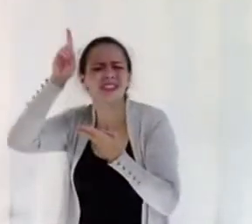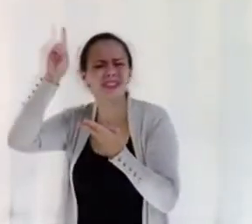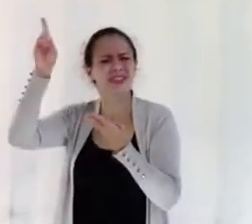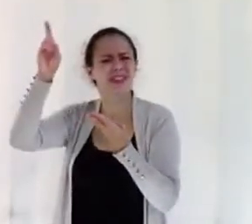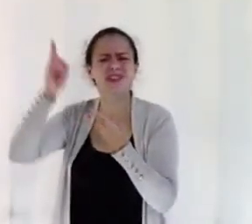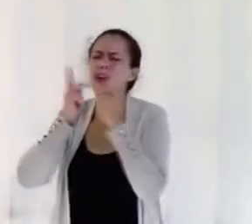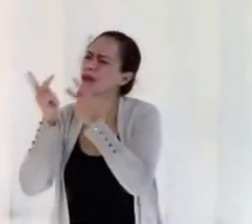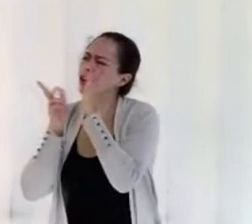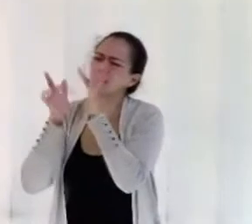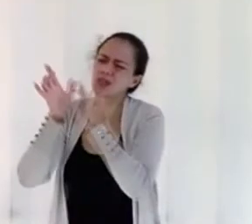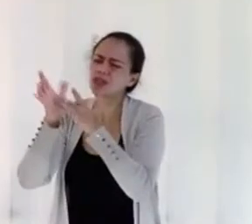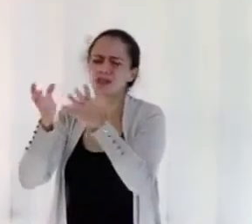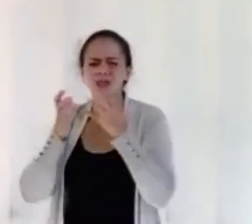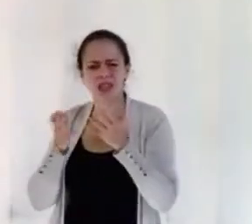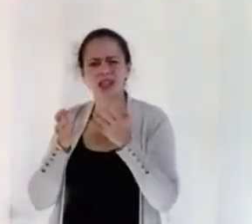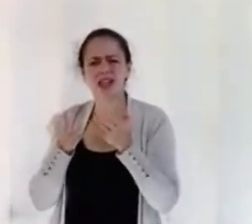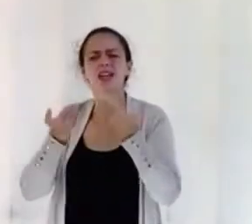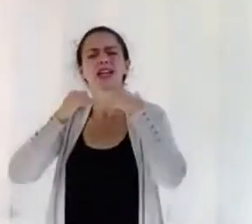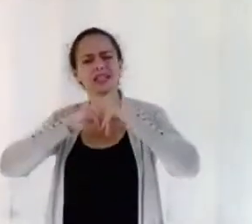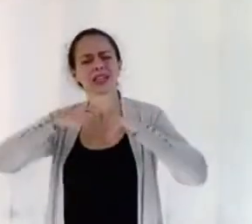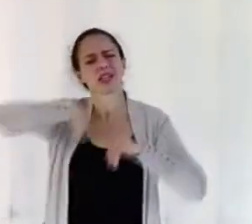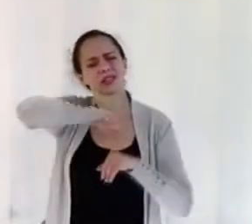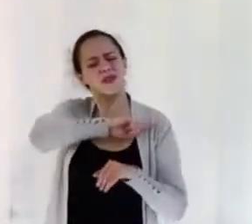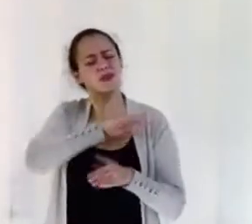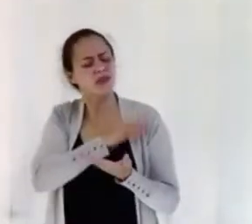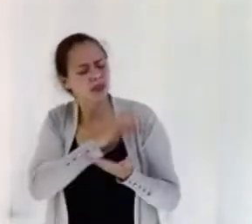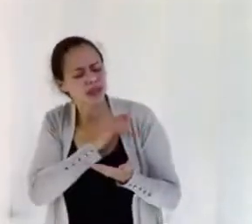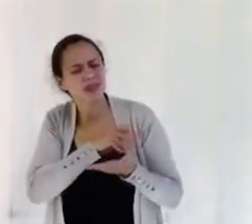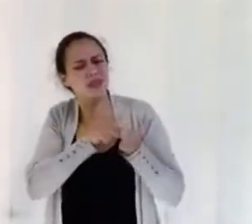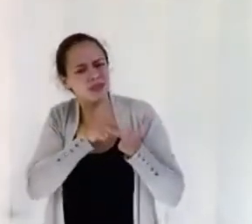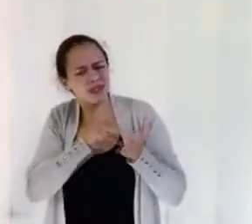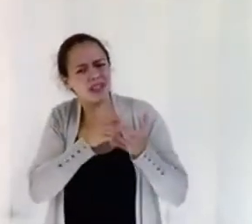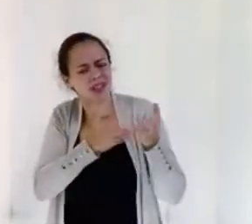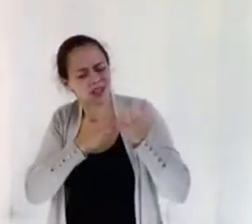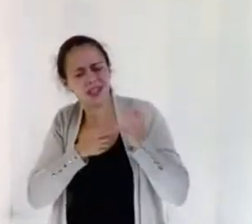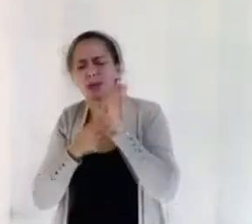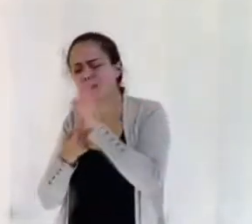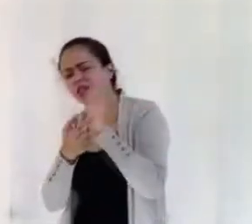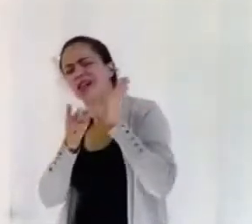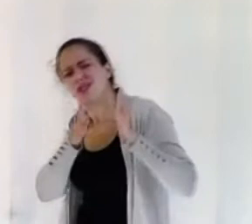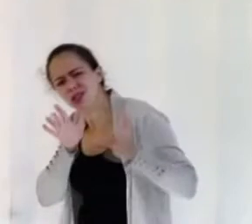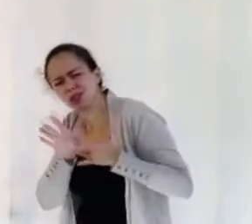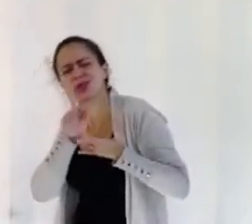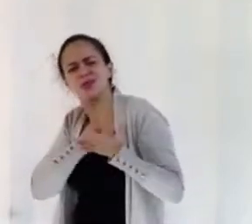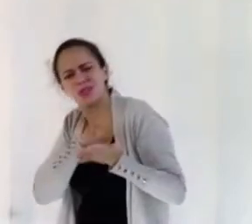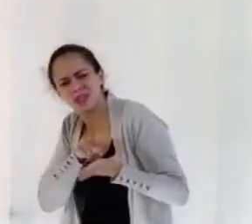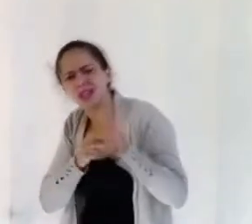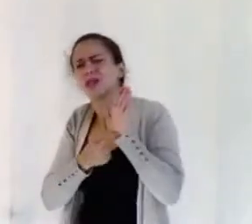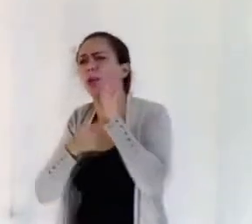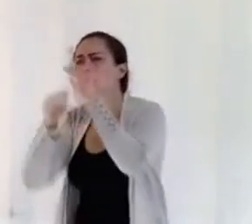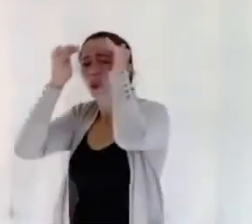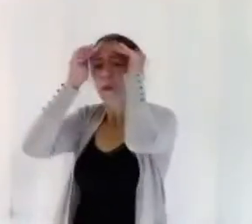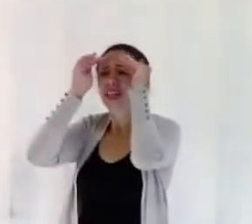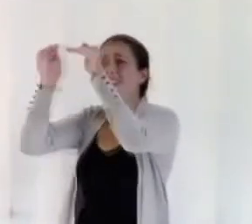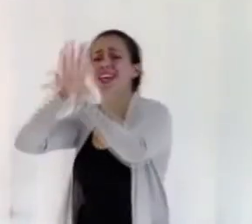oferecemos agora sacrifícios dos lábios que confessam o nome daquele que nos salvou, daquele que nos transformou, daquele que nos deu